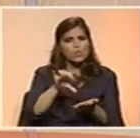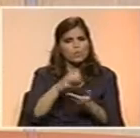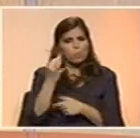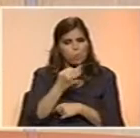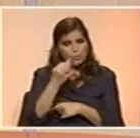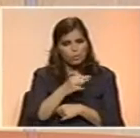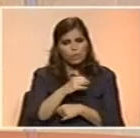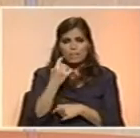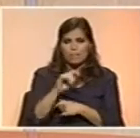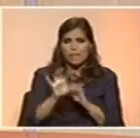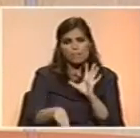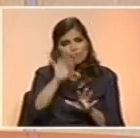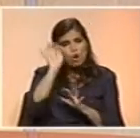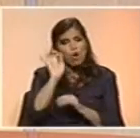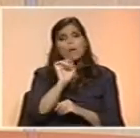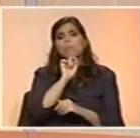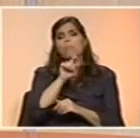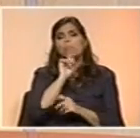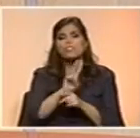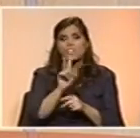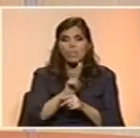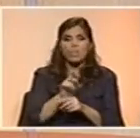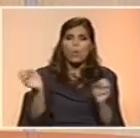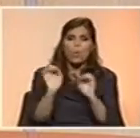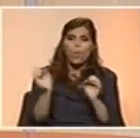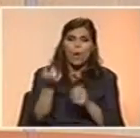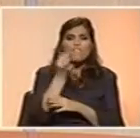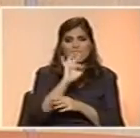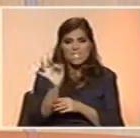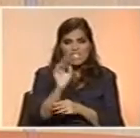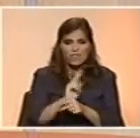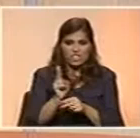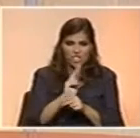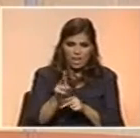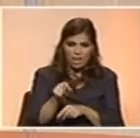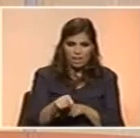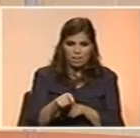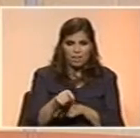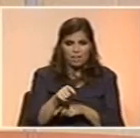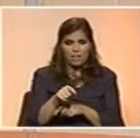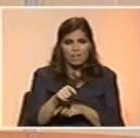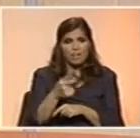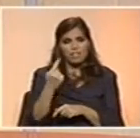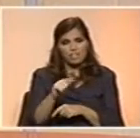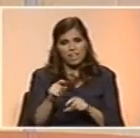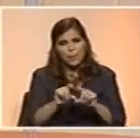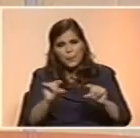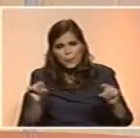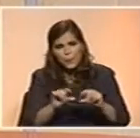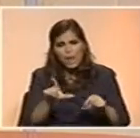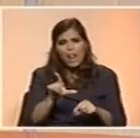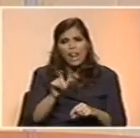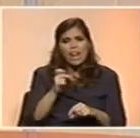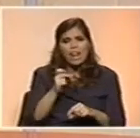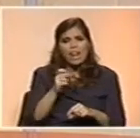têm a opção vegetariana. Se calhar não tem a francesinha vegetariana, para isso também temos restaurantes no já Porto. Já temos a lasanha vegetariana em quase